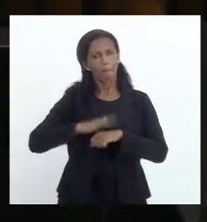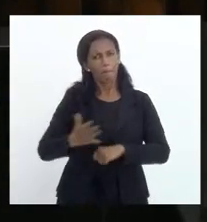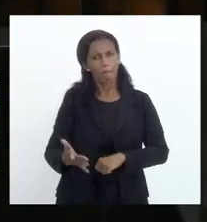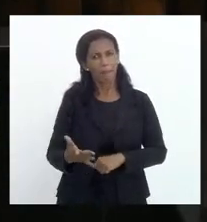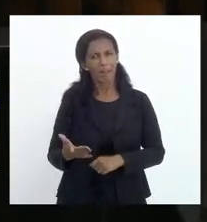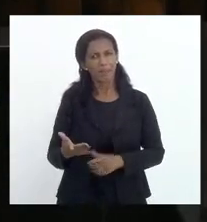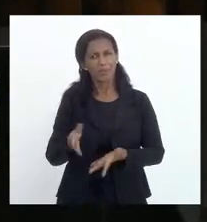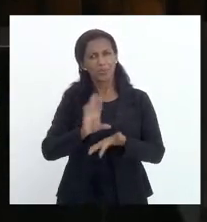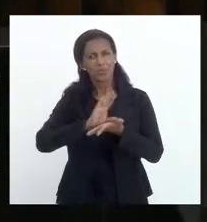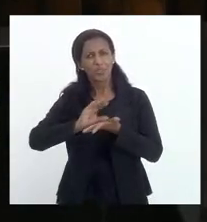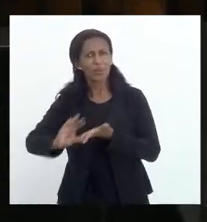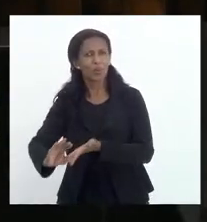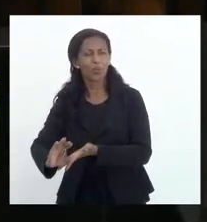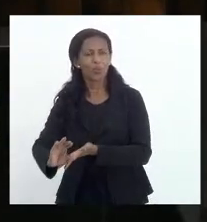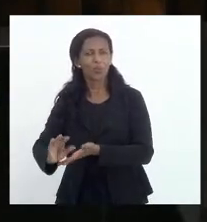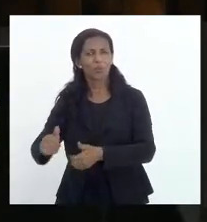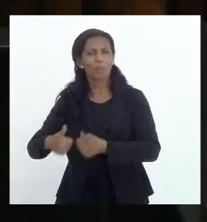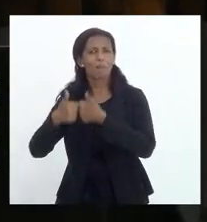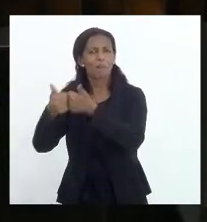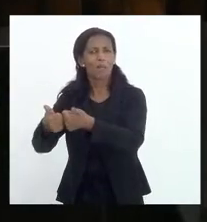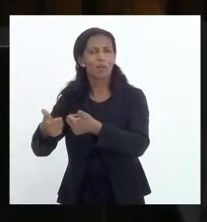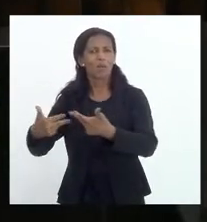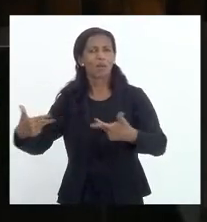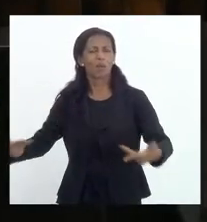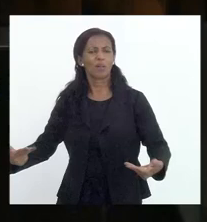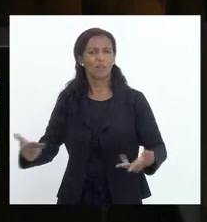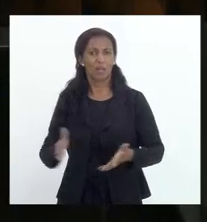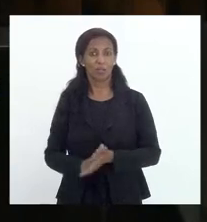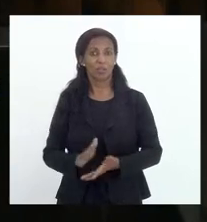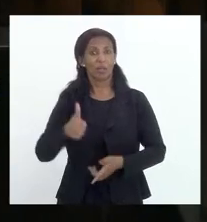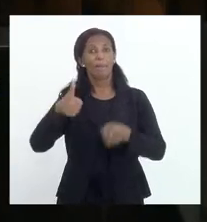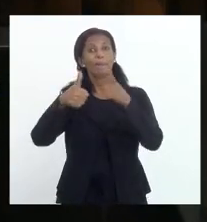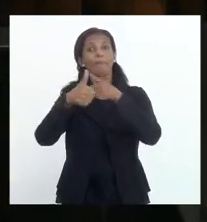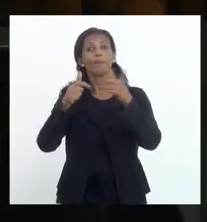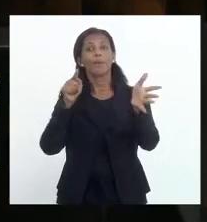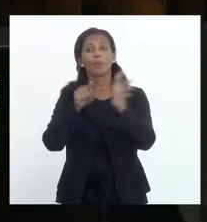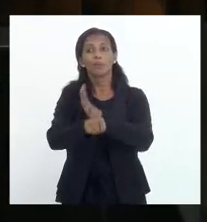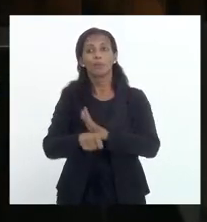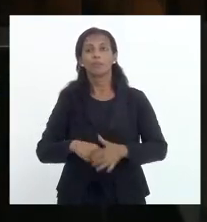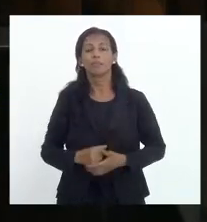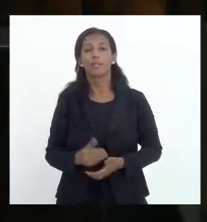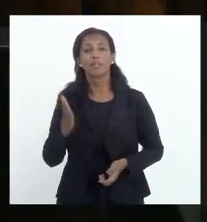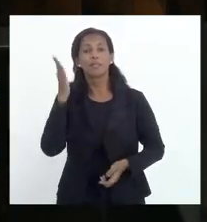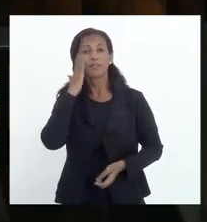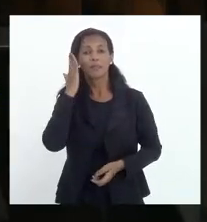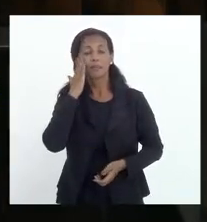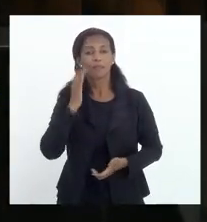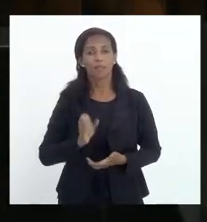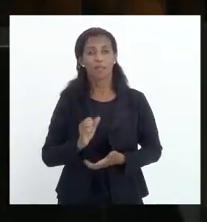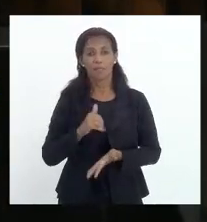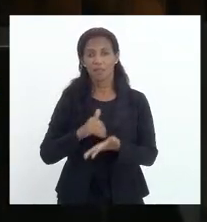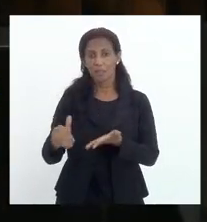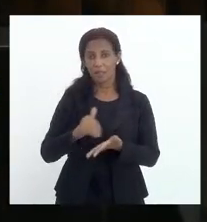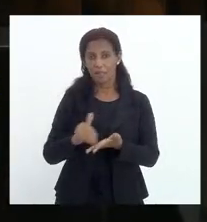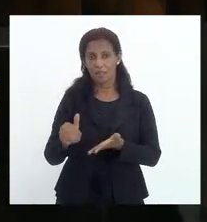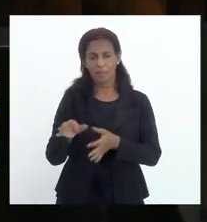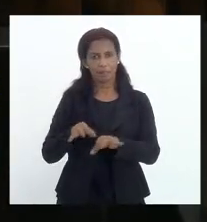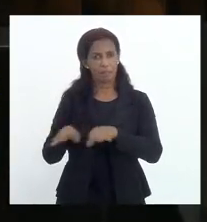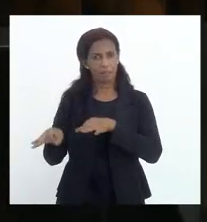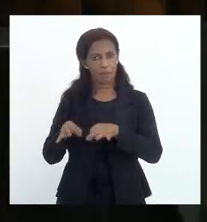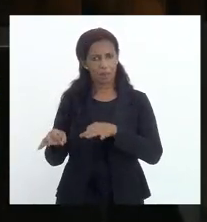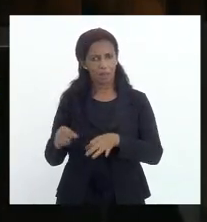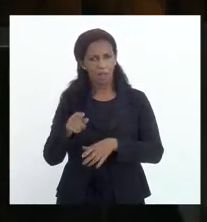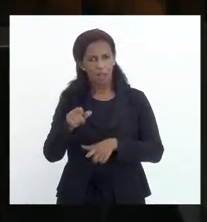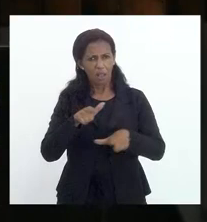os recursos para melhorar a qualidade do serviço público. Então, a minha primeira pergunta é saber se a Secretaria de Planejamento trabalha com